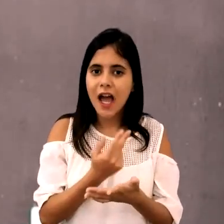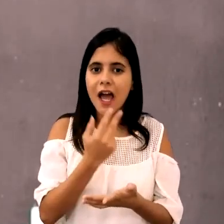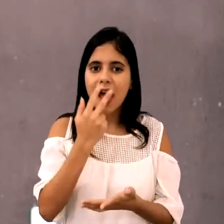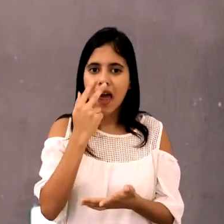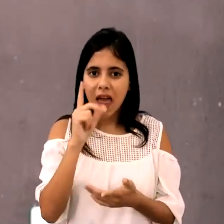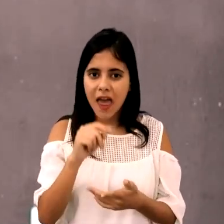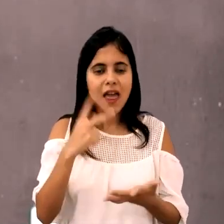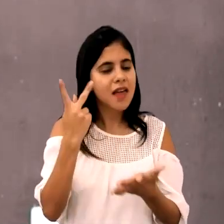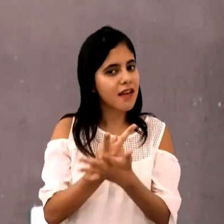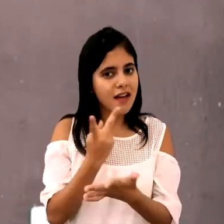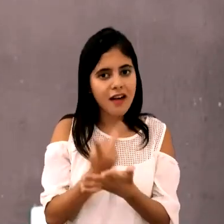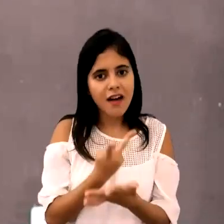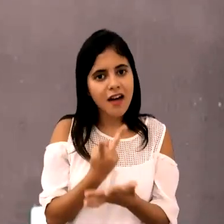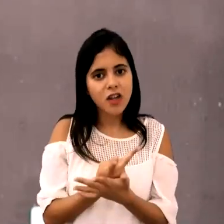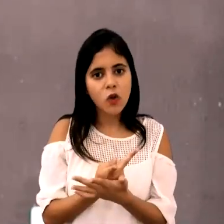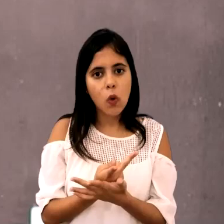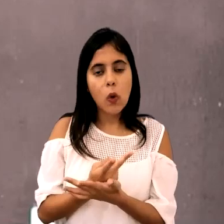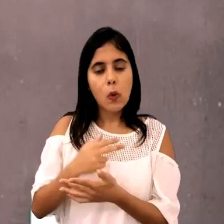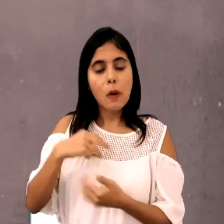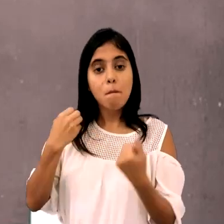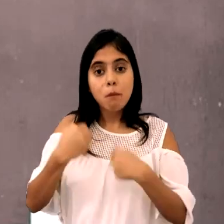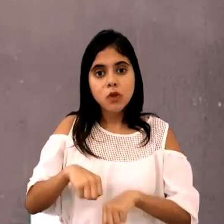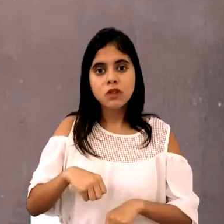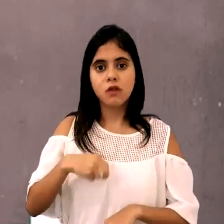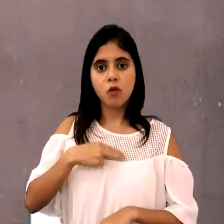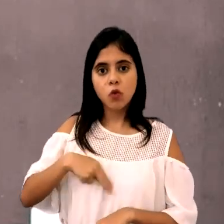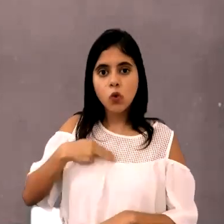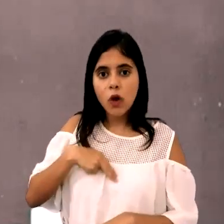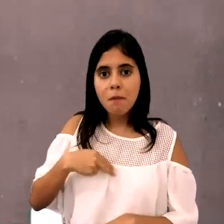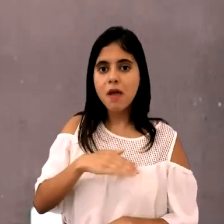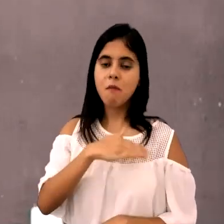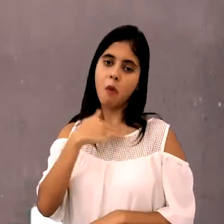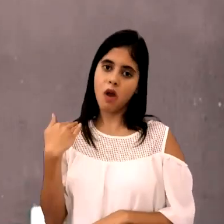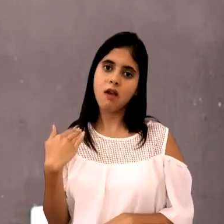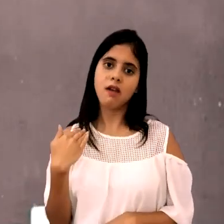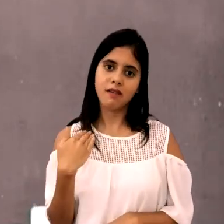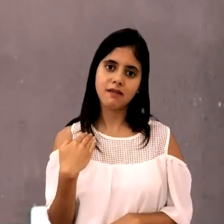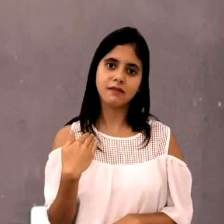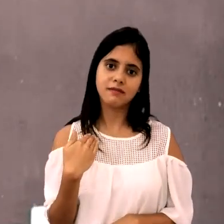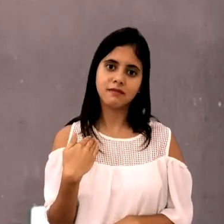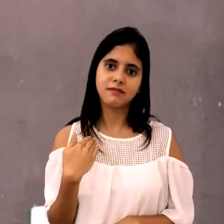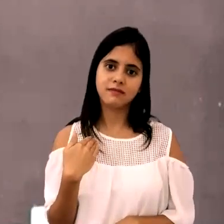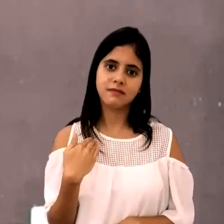crime passivo de apedrejamento por parte do Boaz e de Ruth.